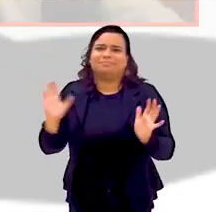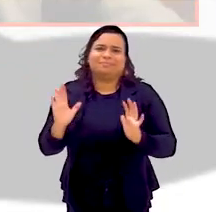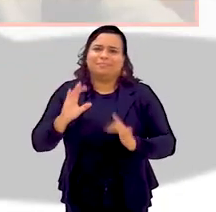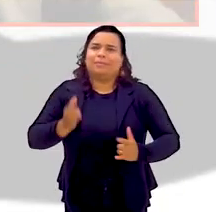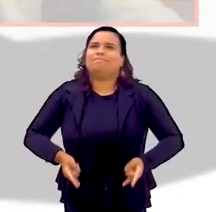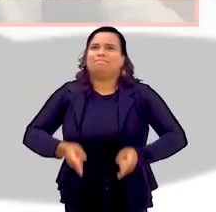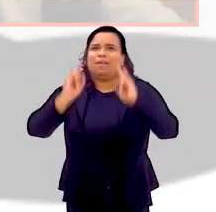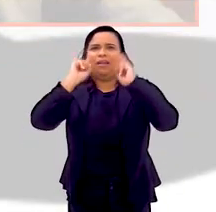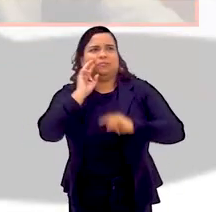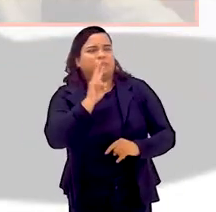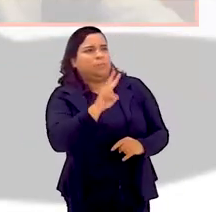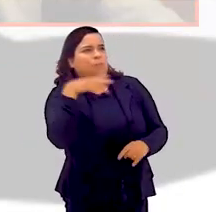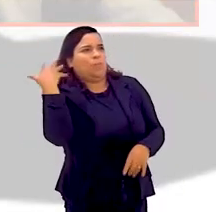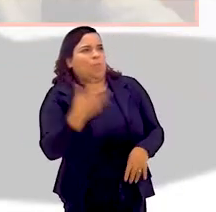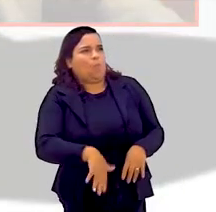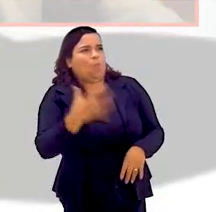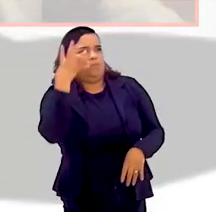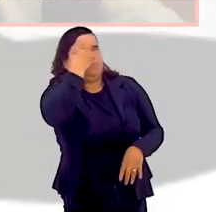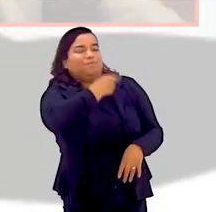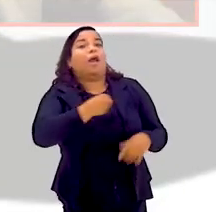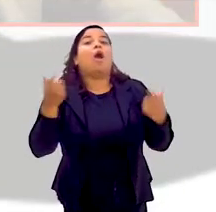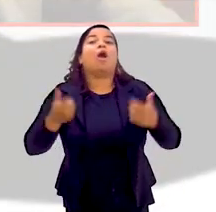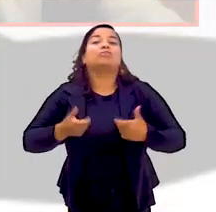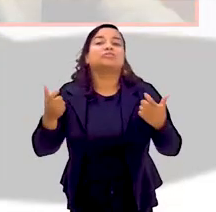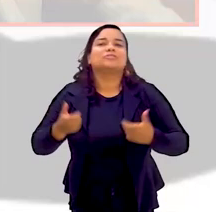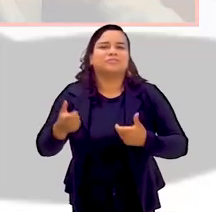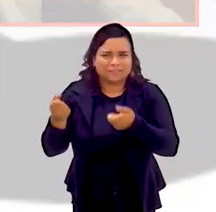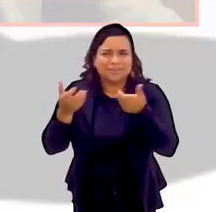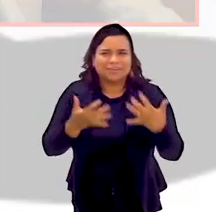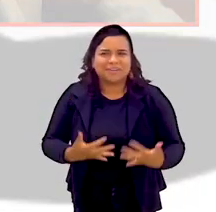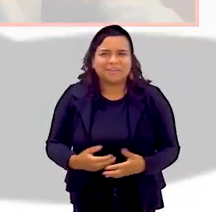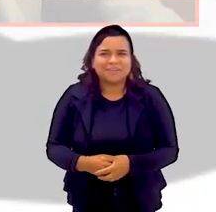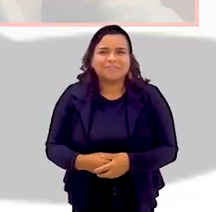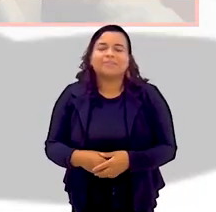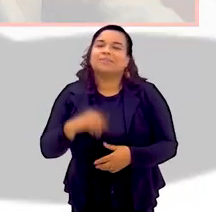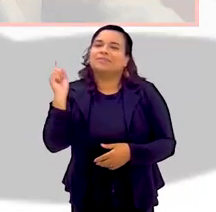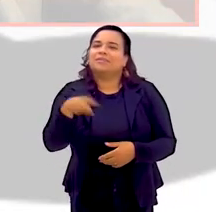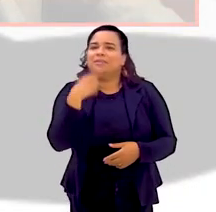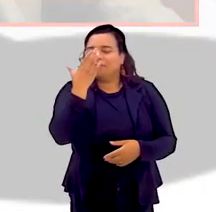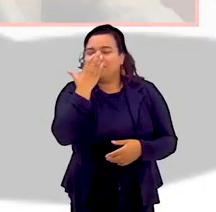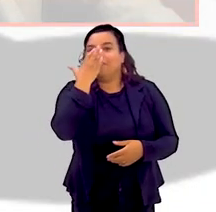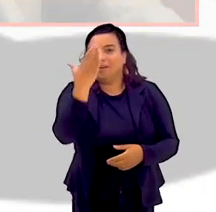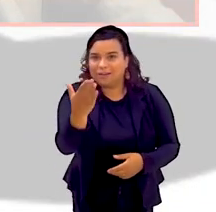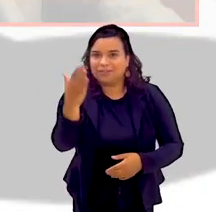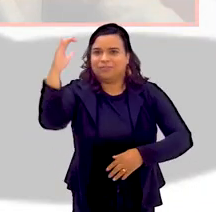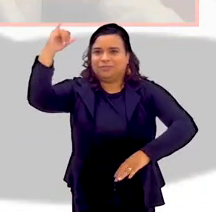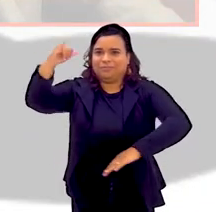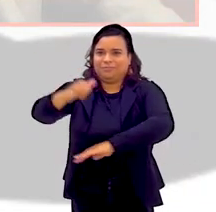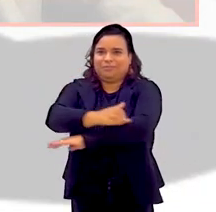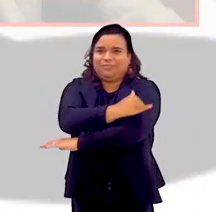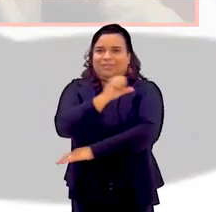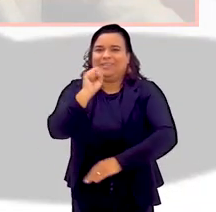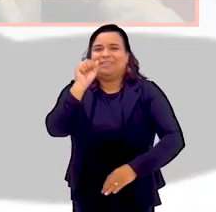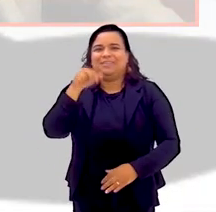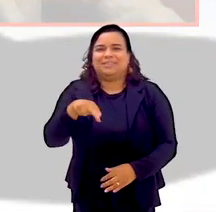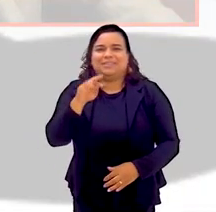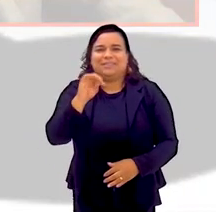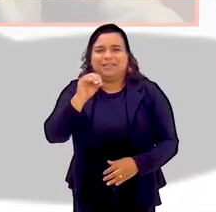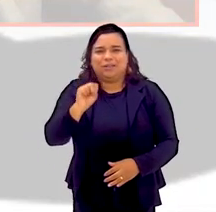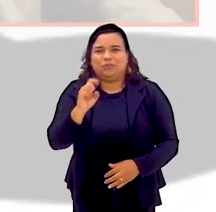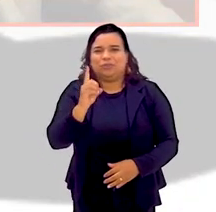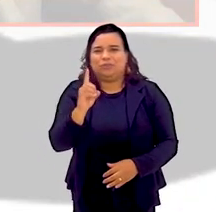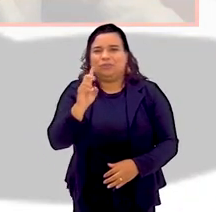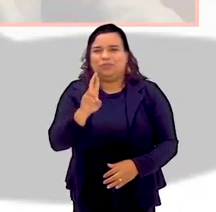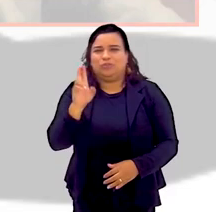daquele prédio. Conta para o nosso espectador onde é que está. Nós estamos de frente para o Santos Dumont, né? Um